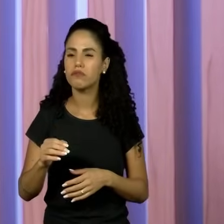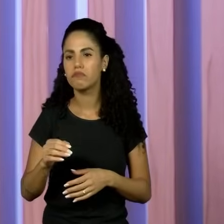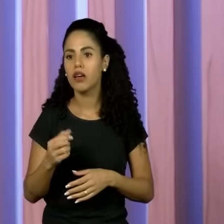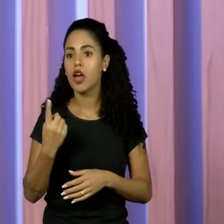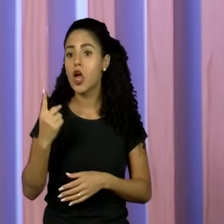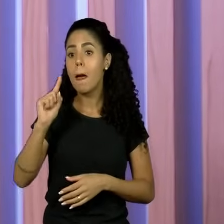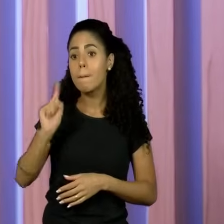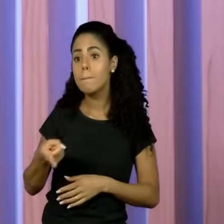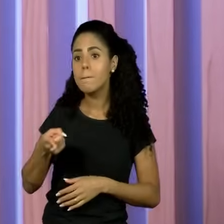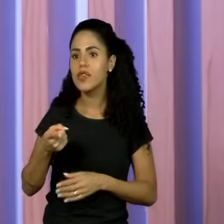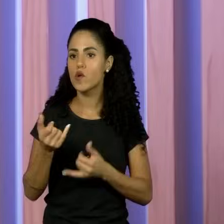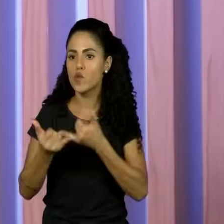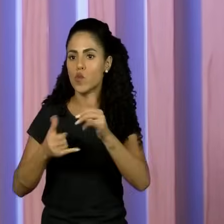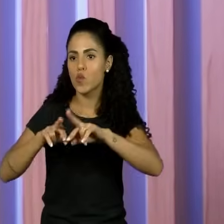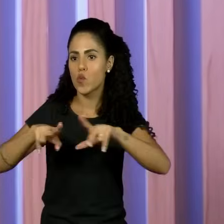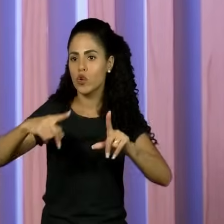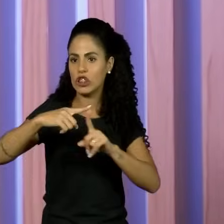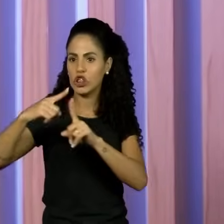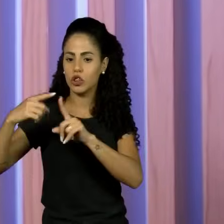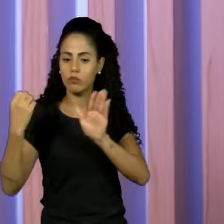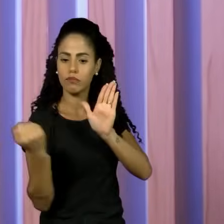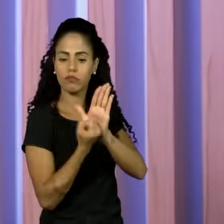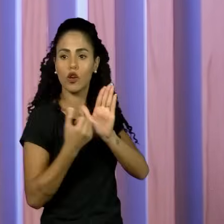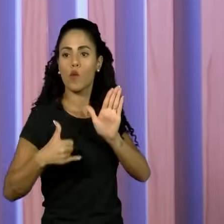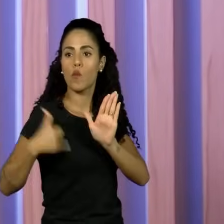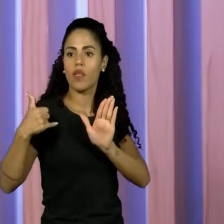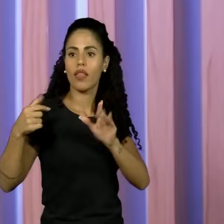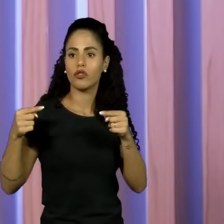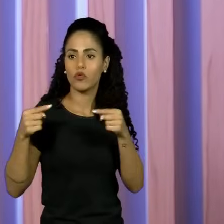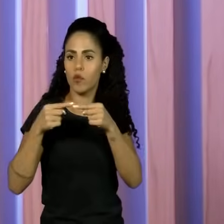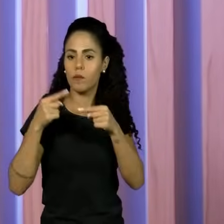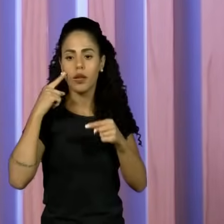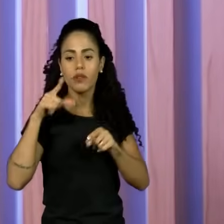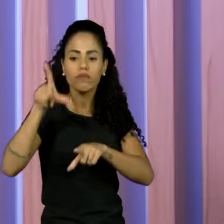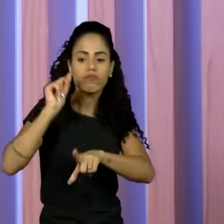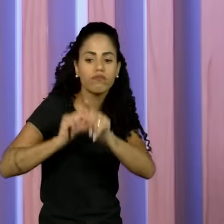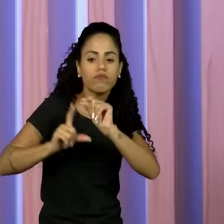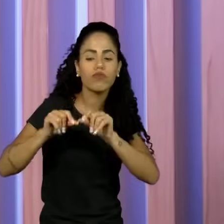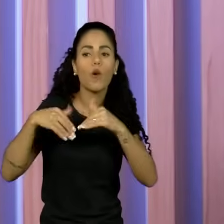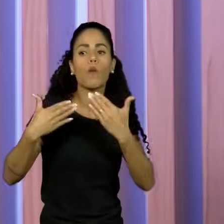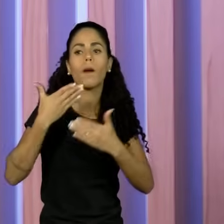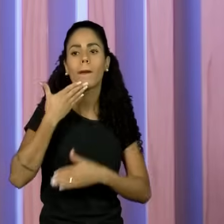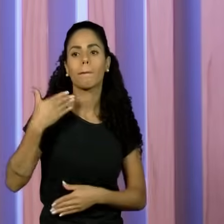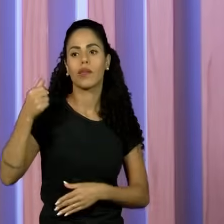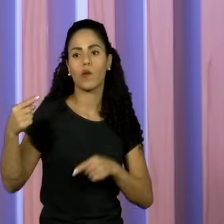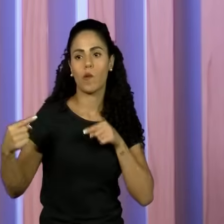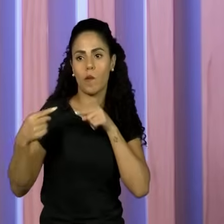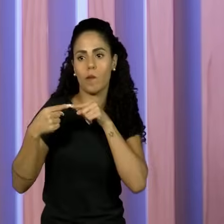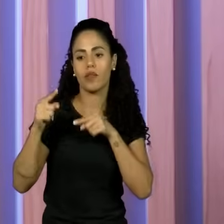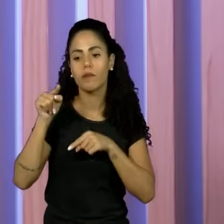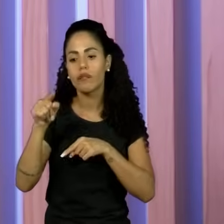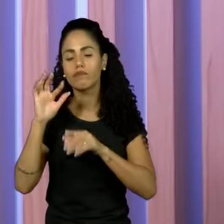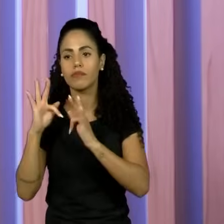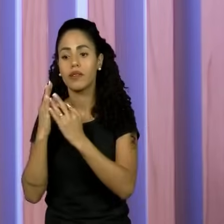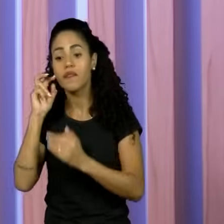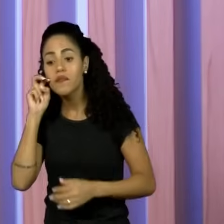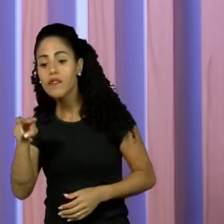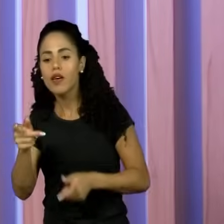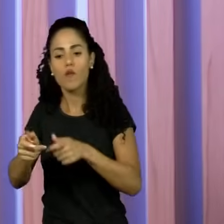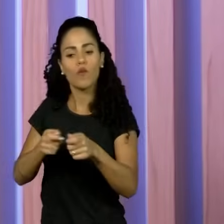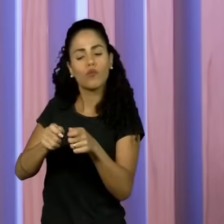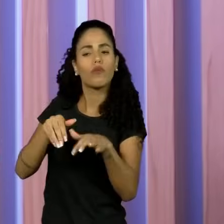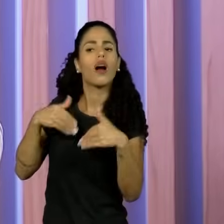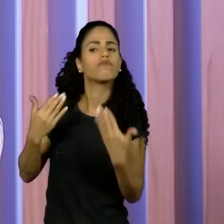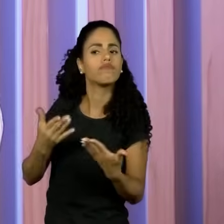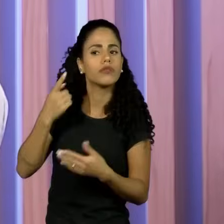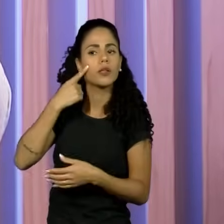de 1000 jogos disponíveis, classificados e até com descrições para que as pessoas saibam o que os filhos estão jogando e também